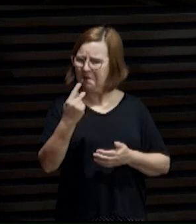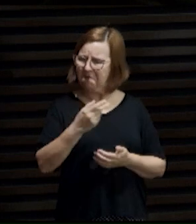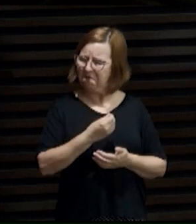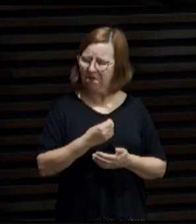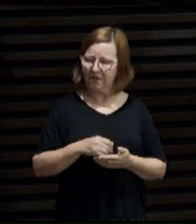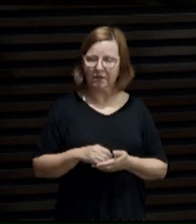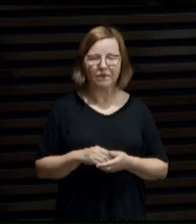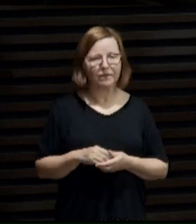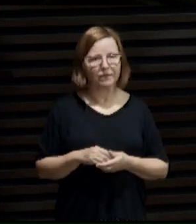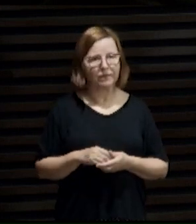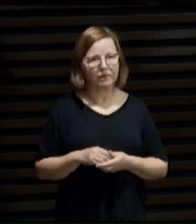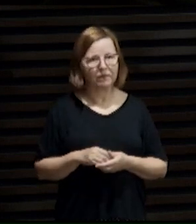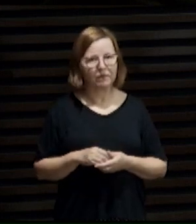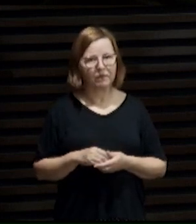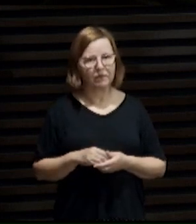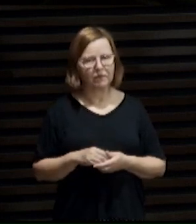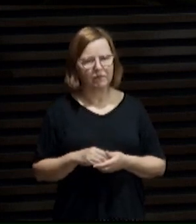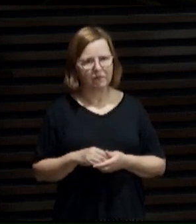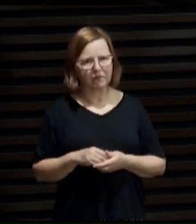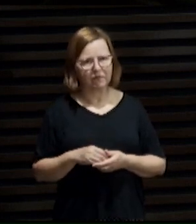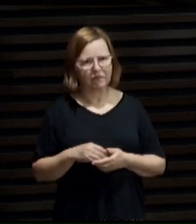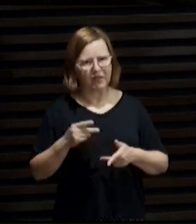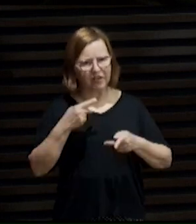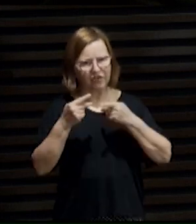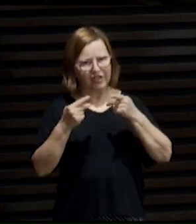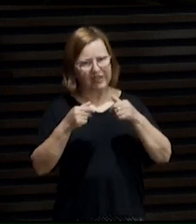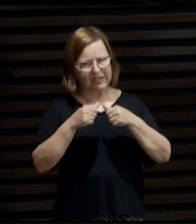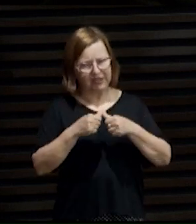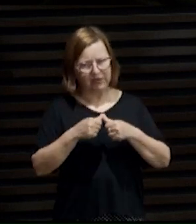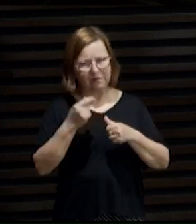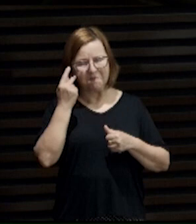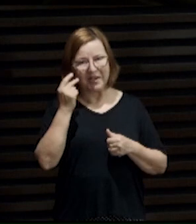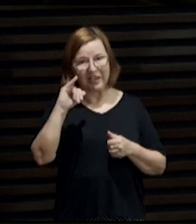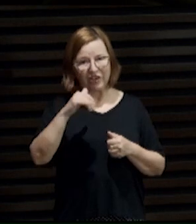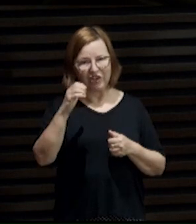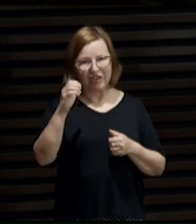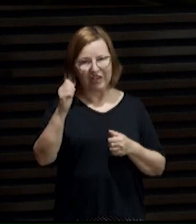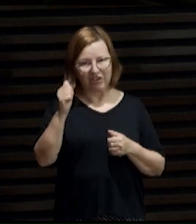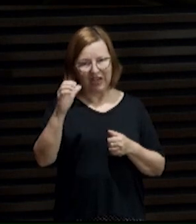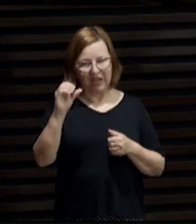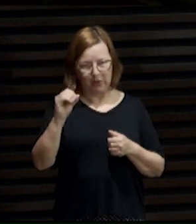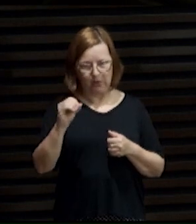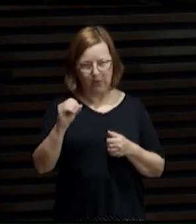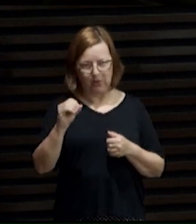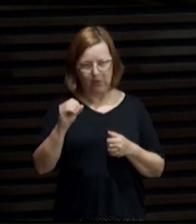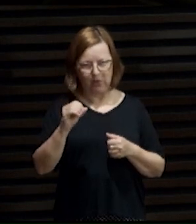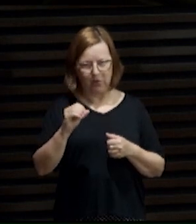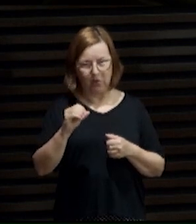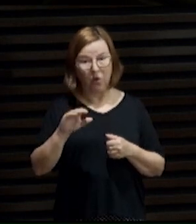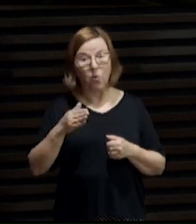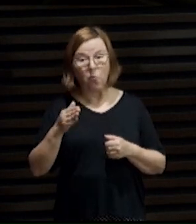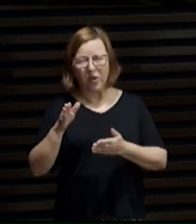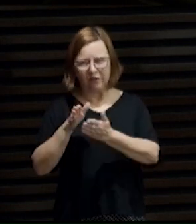Diga isso a Jacó, quando fugia do seu irmão, e era abençoado por Deus. Na